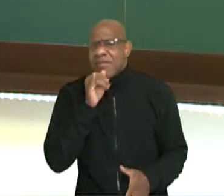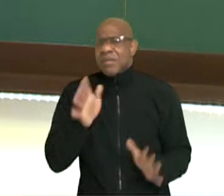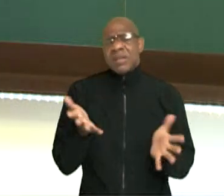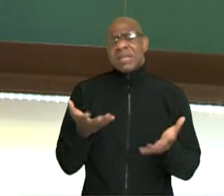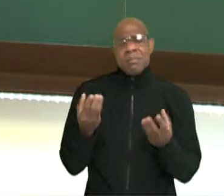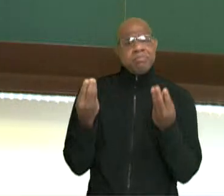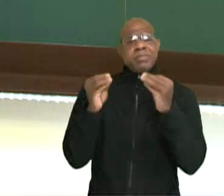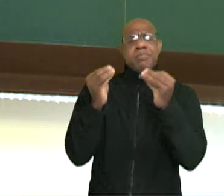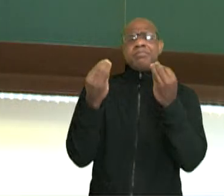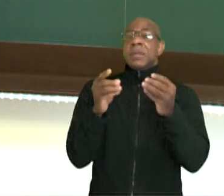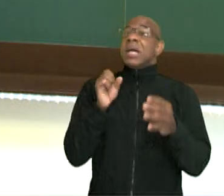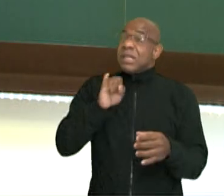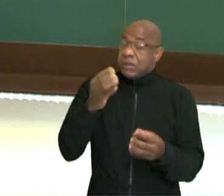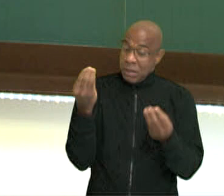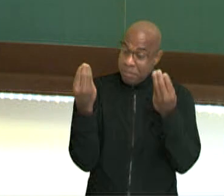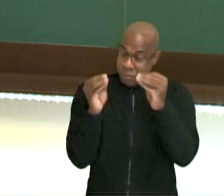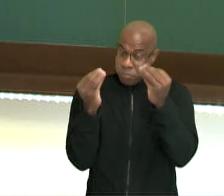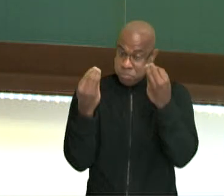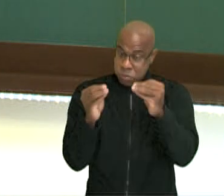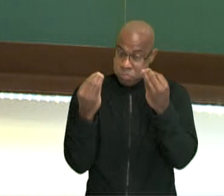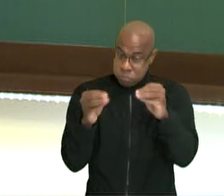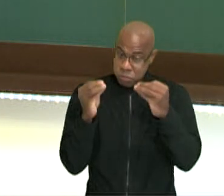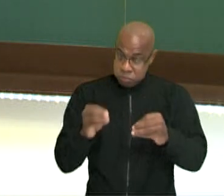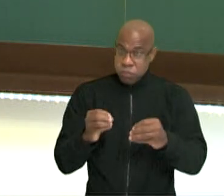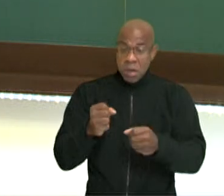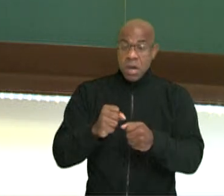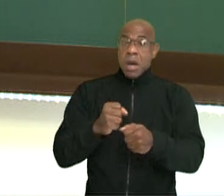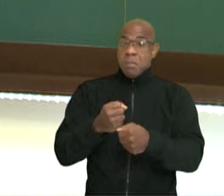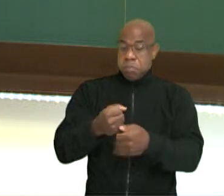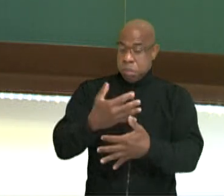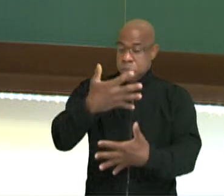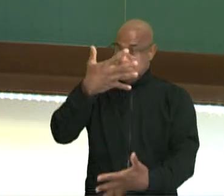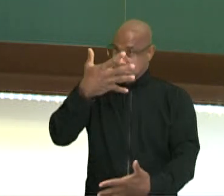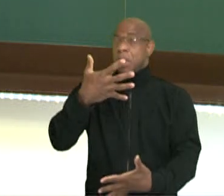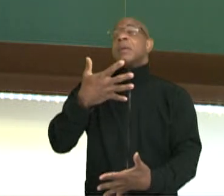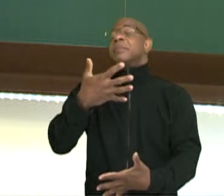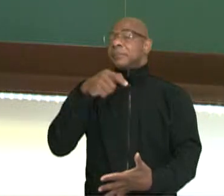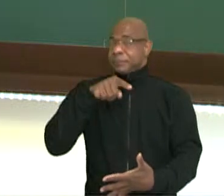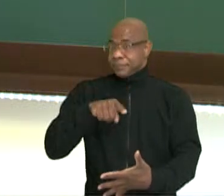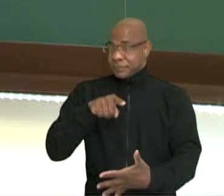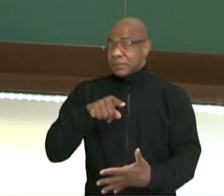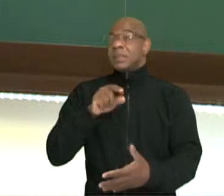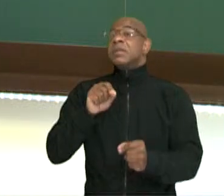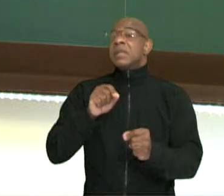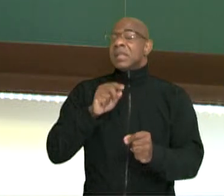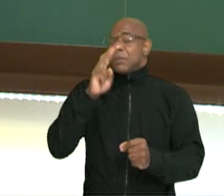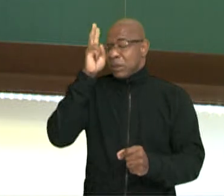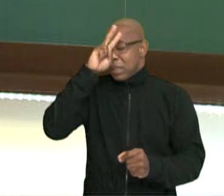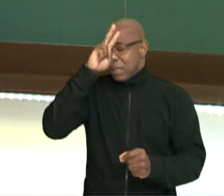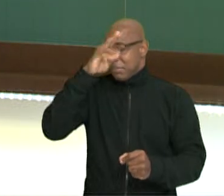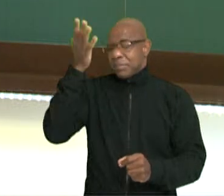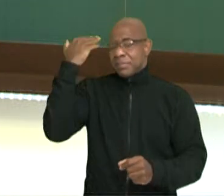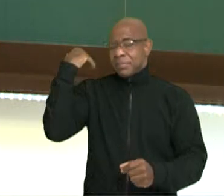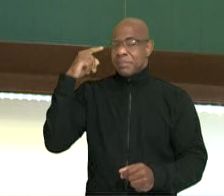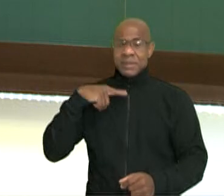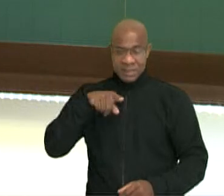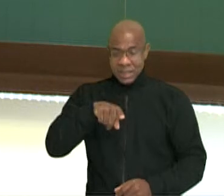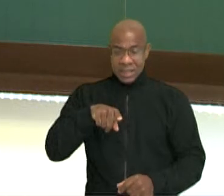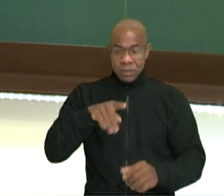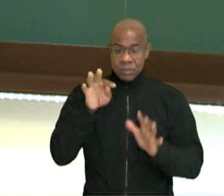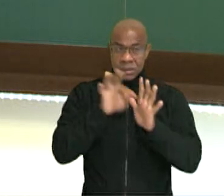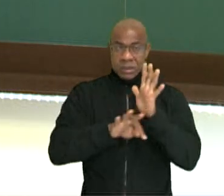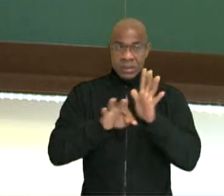mais como apagar, né? Passado alguns anos, como no exemplo da reportagem, você nem lembrava mais do texto, mas o texto está lá, circulando.